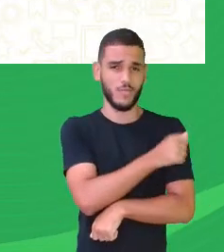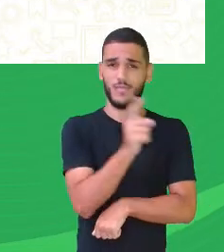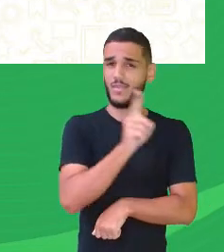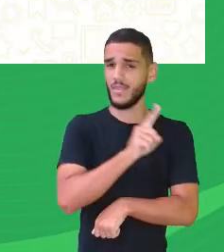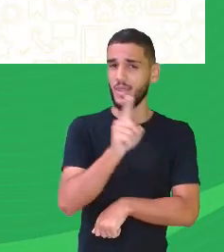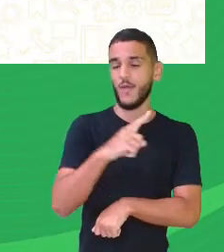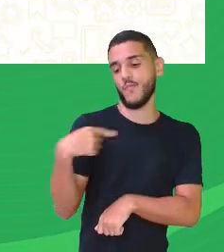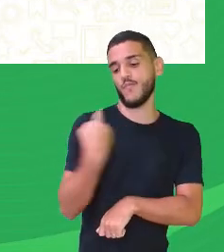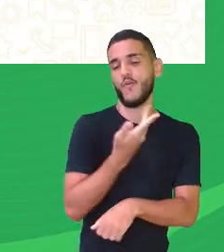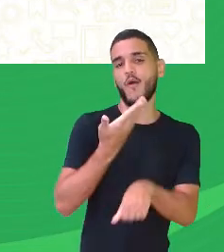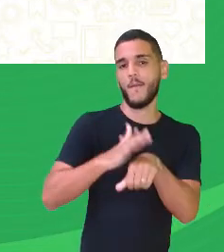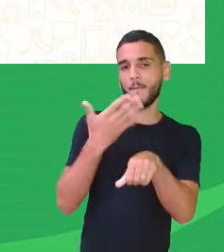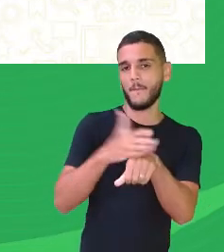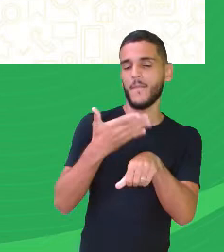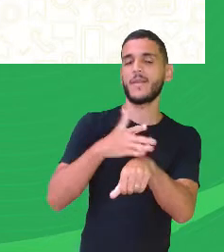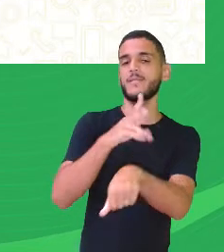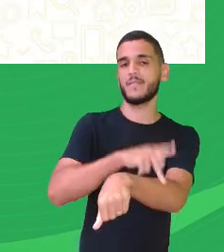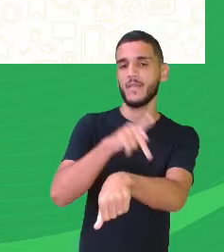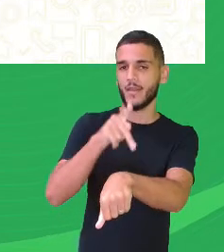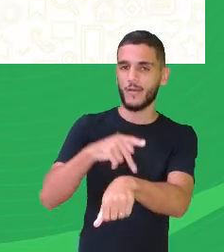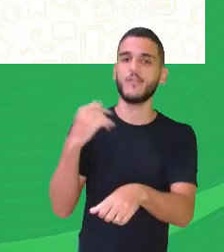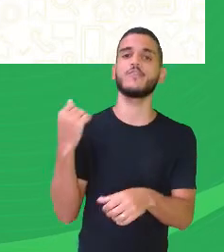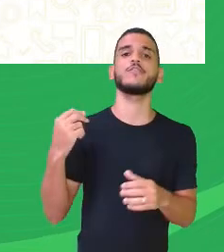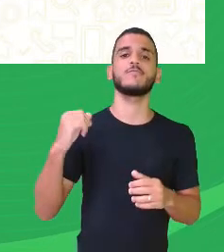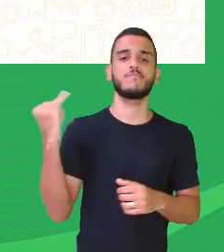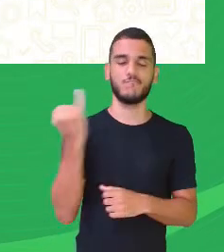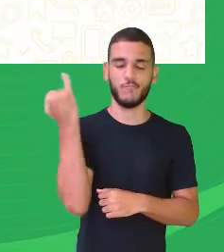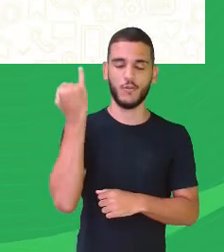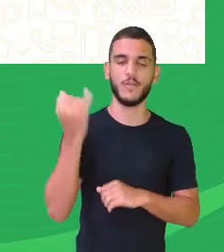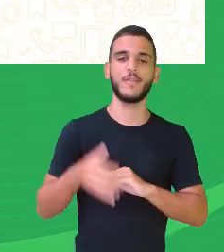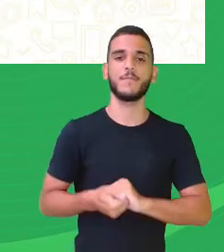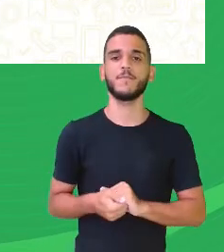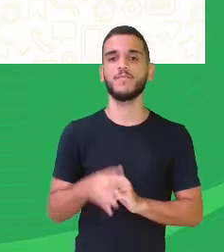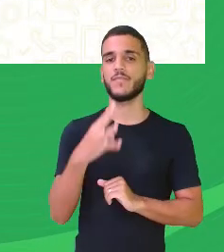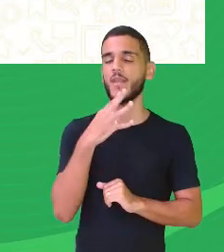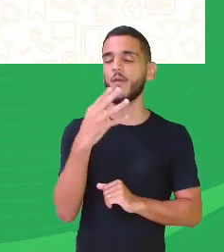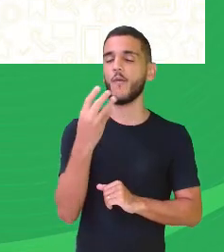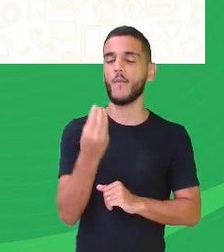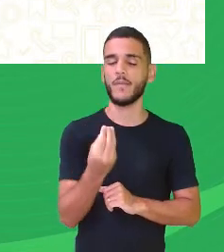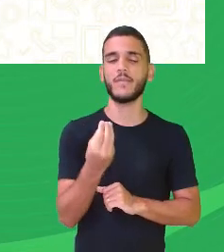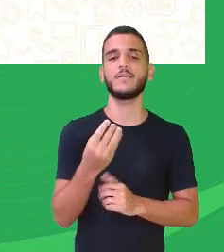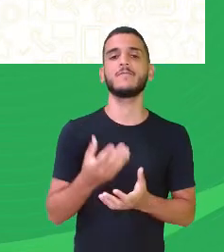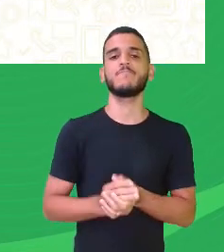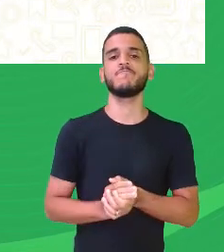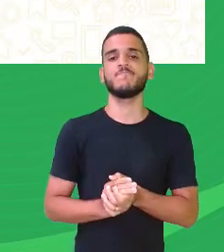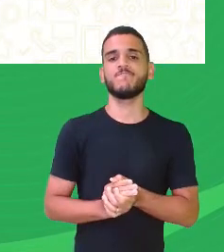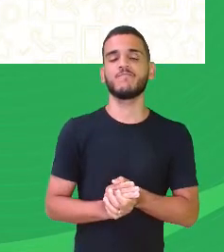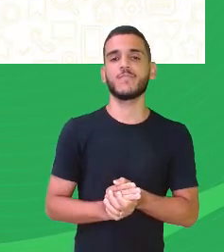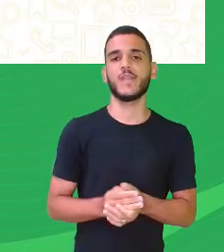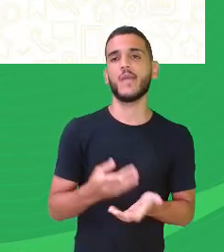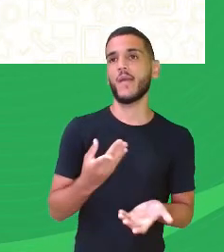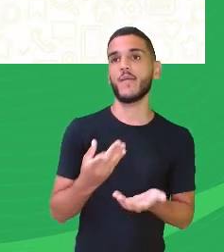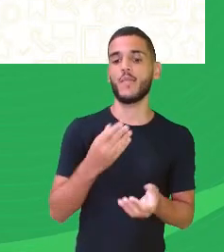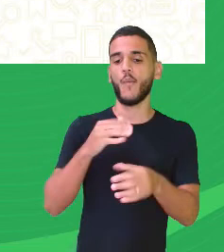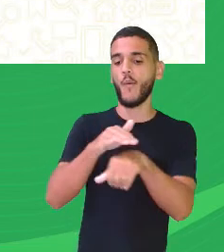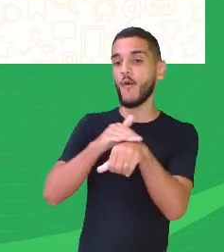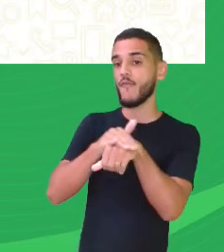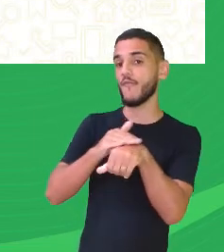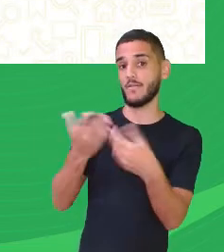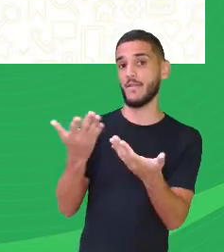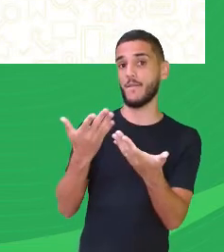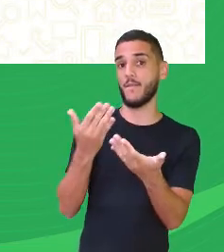estruturantes para a nossa prática pedagógica significativa. Compreensão verbal, né? A compreensão do diálogo. Se ele